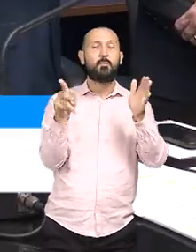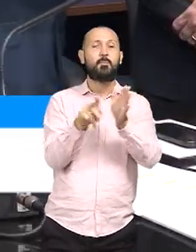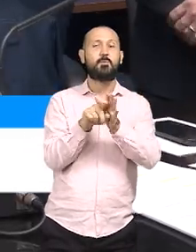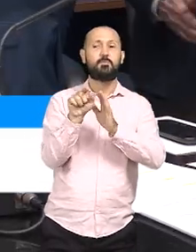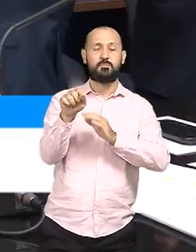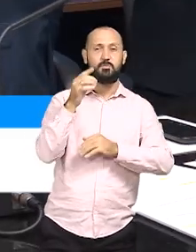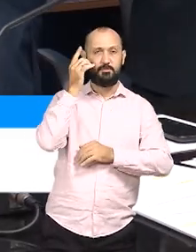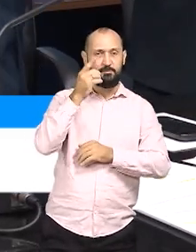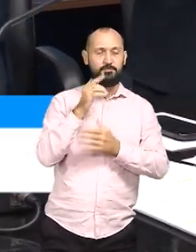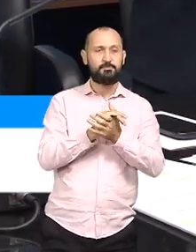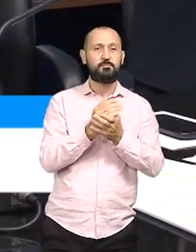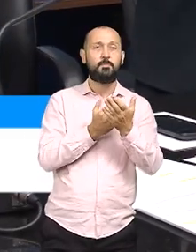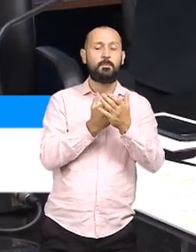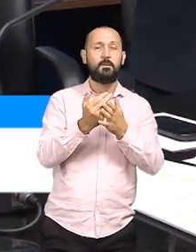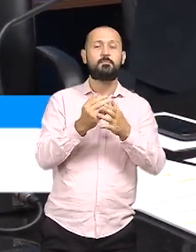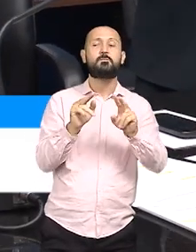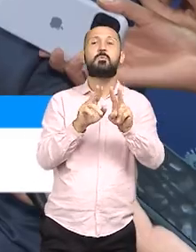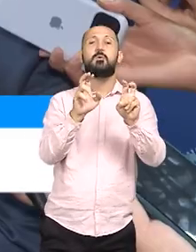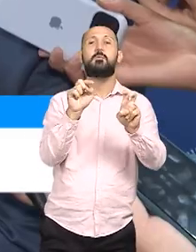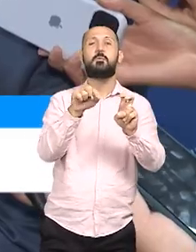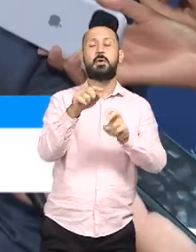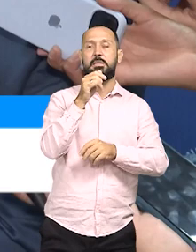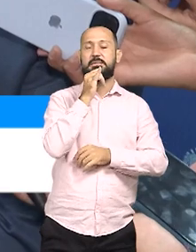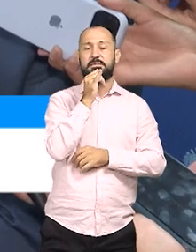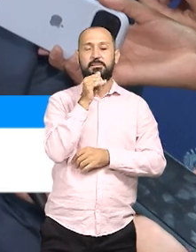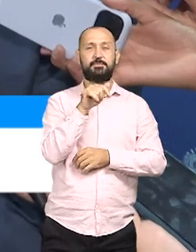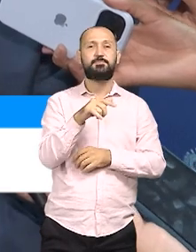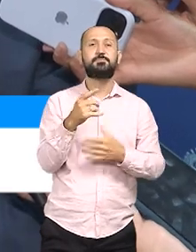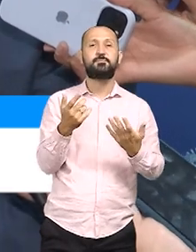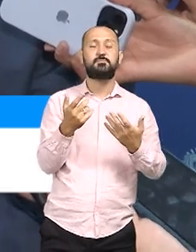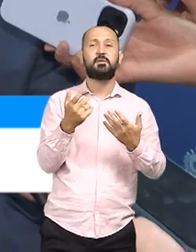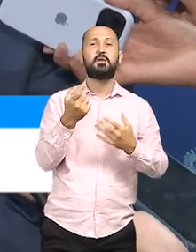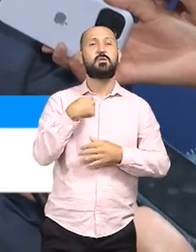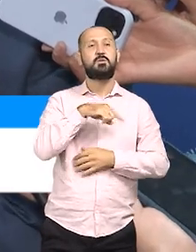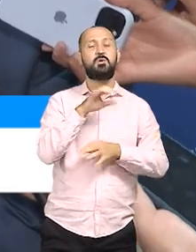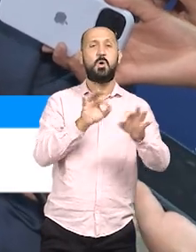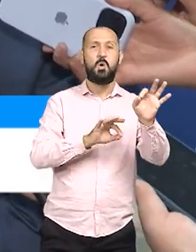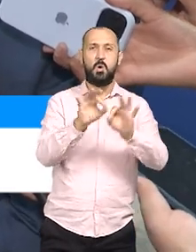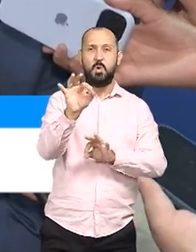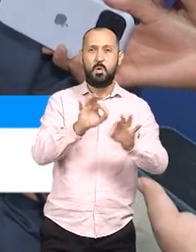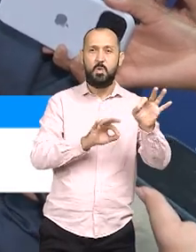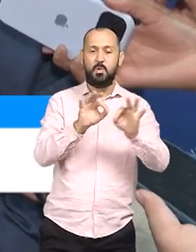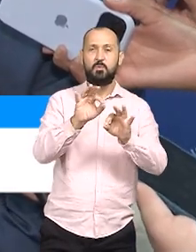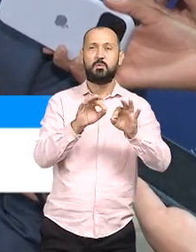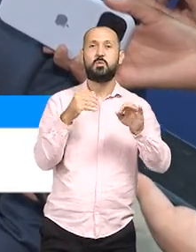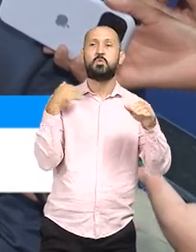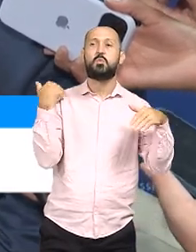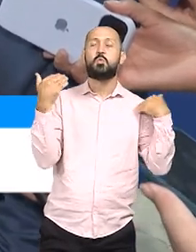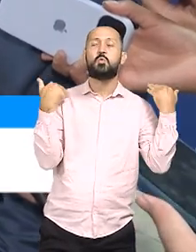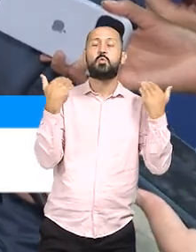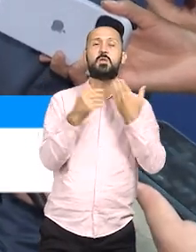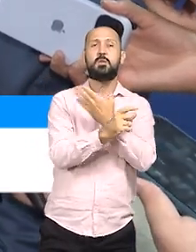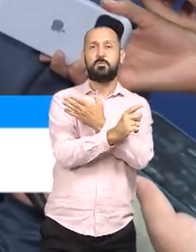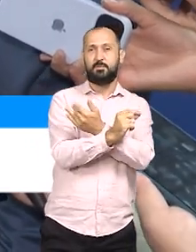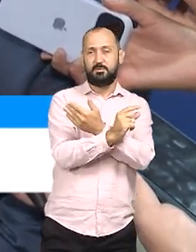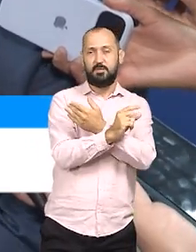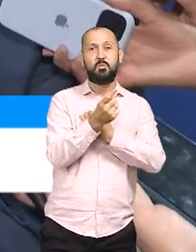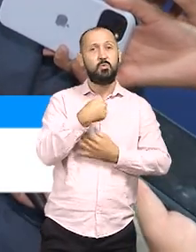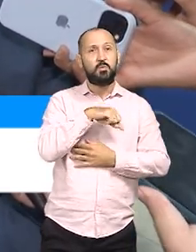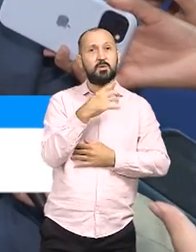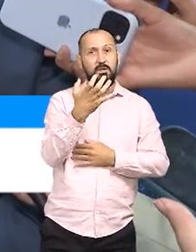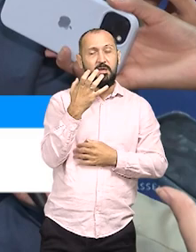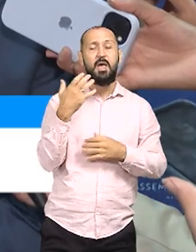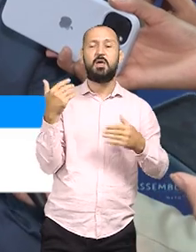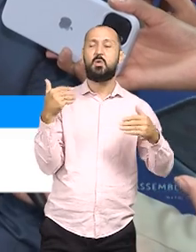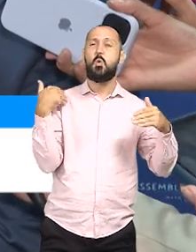deputado empossado e ele passa a assumir uma pauta aqui por exemplo que é da gente fazer a organização do Turismo no no Pantanal